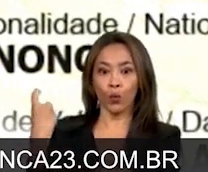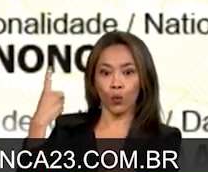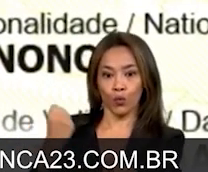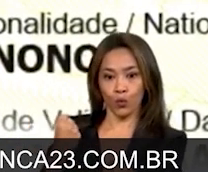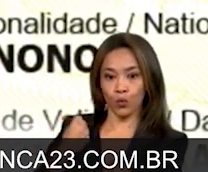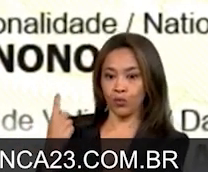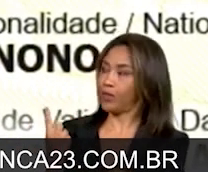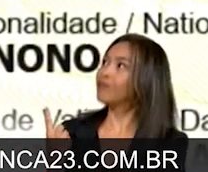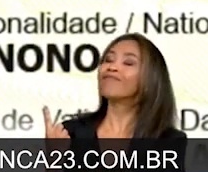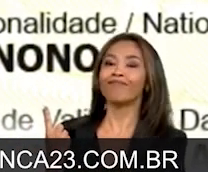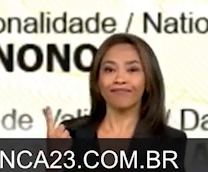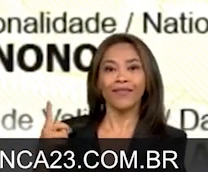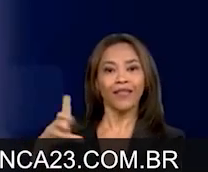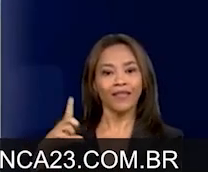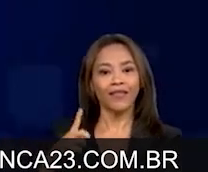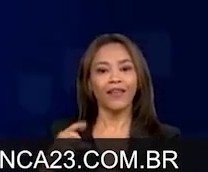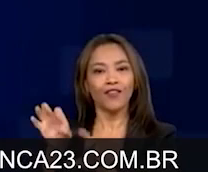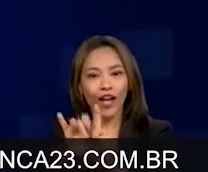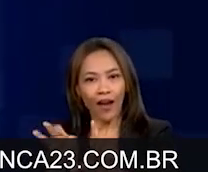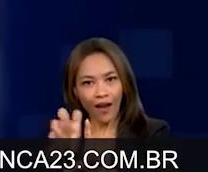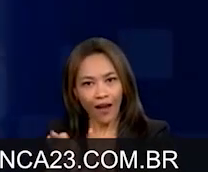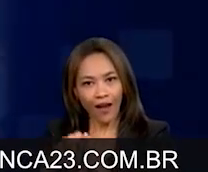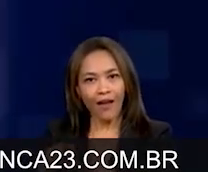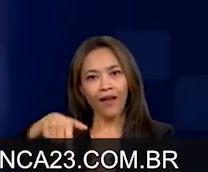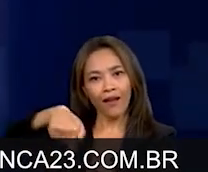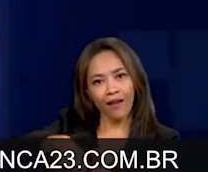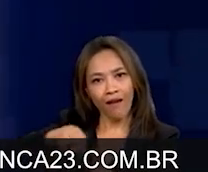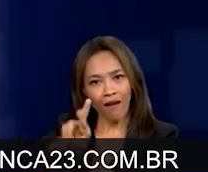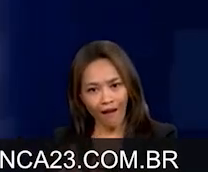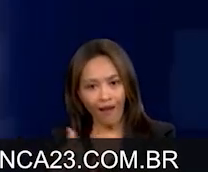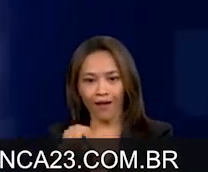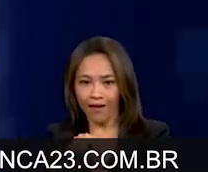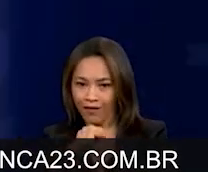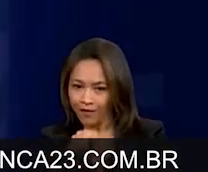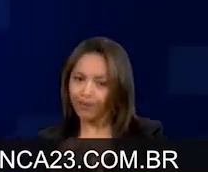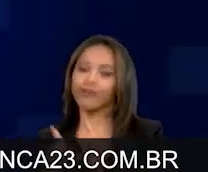identificação e vem com um QR Code que permitirá a validação eletrônica do RG.